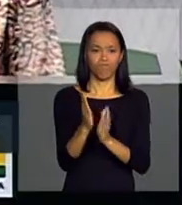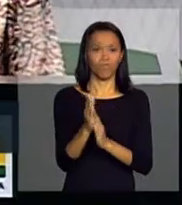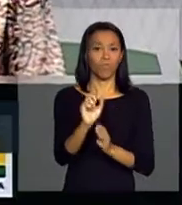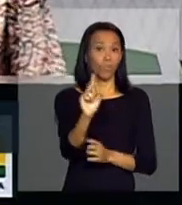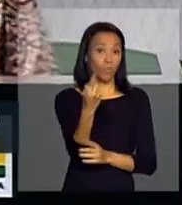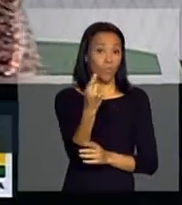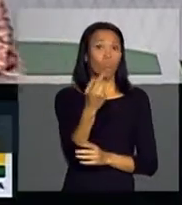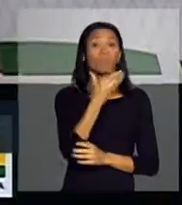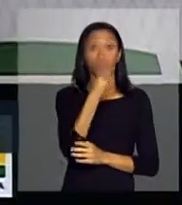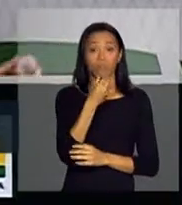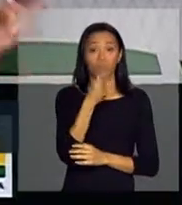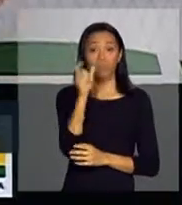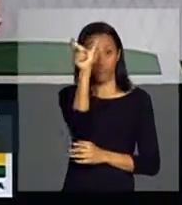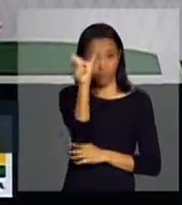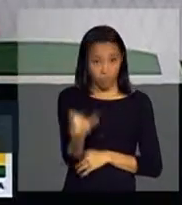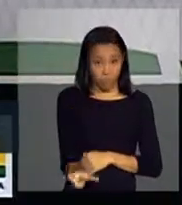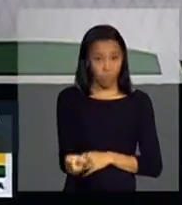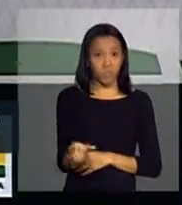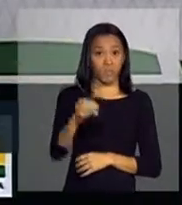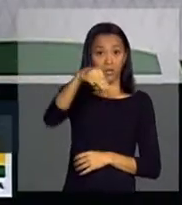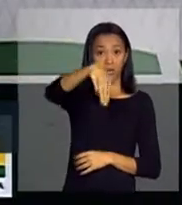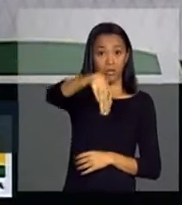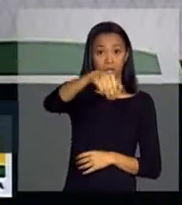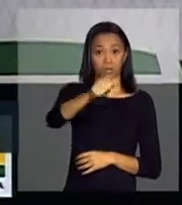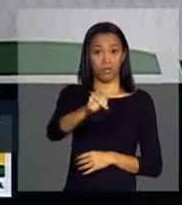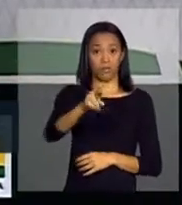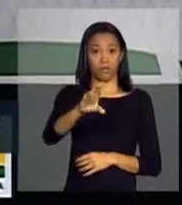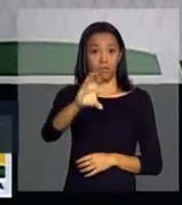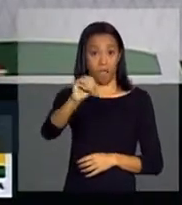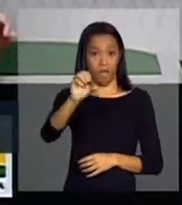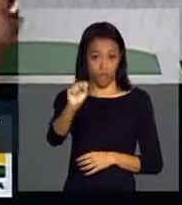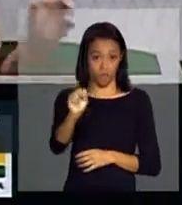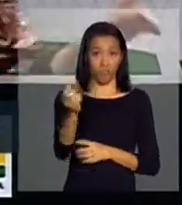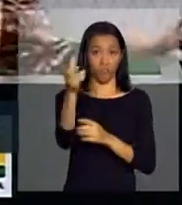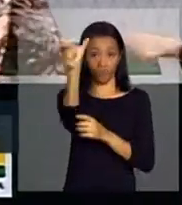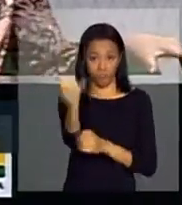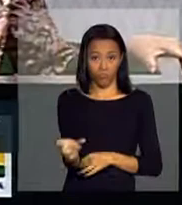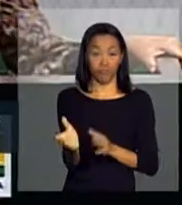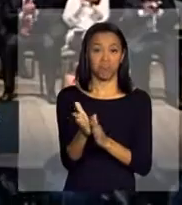mineiro o Marcos mais guia